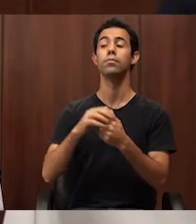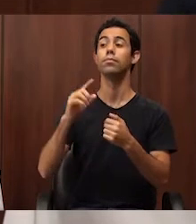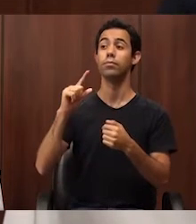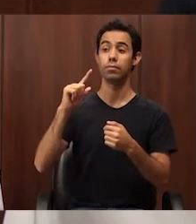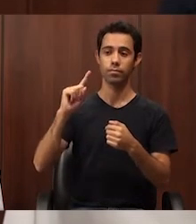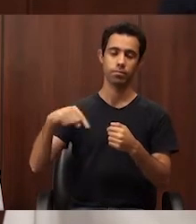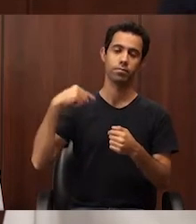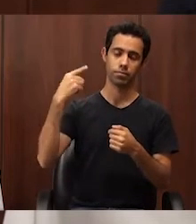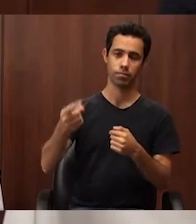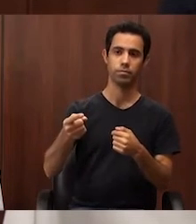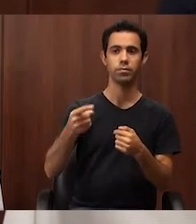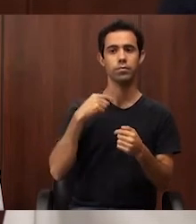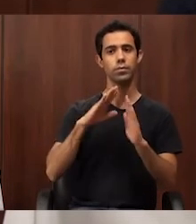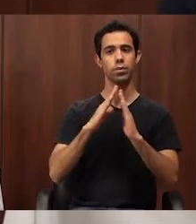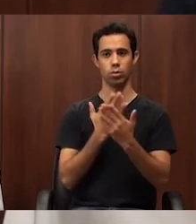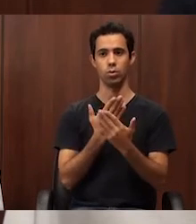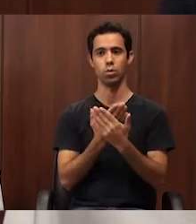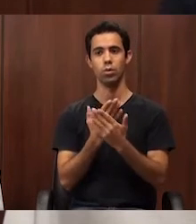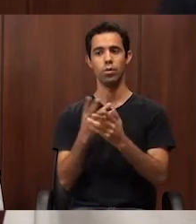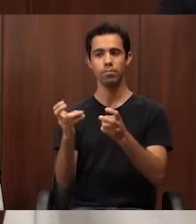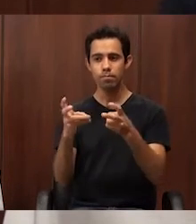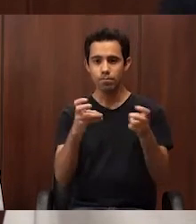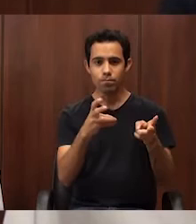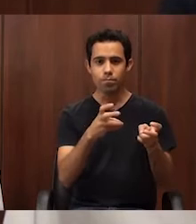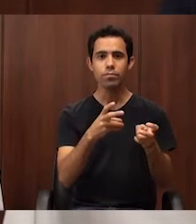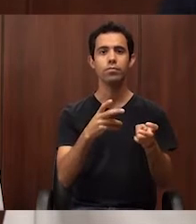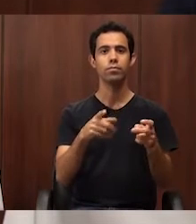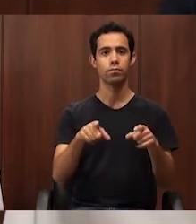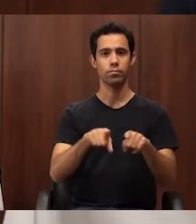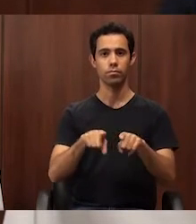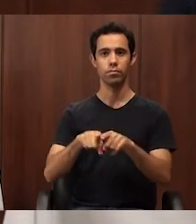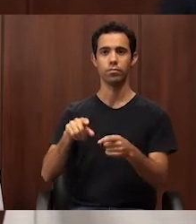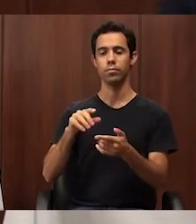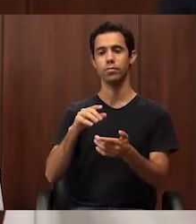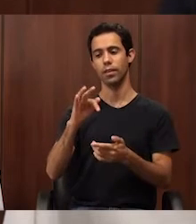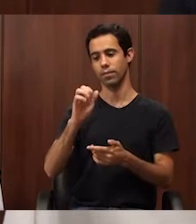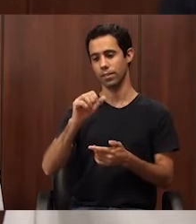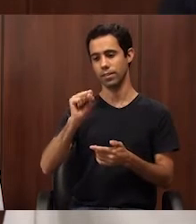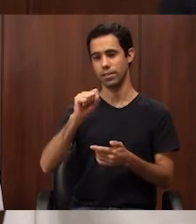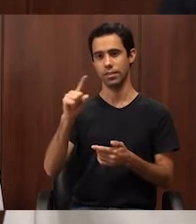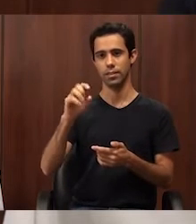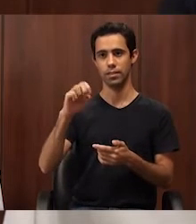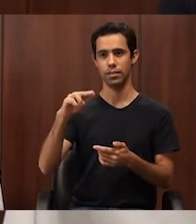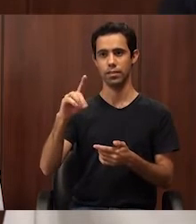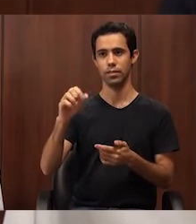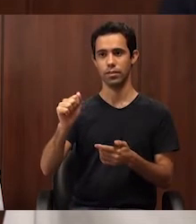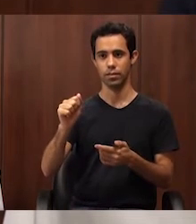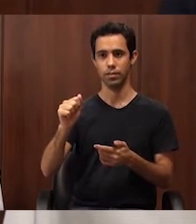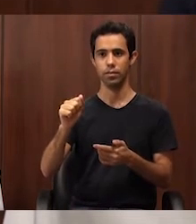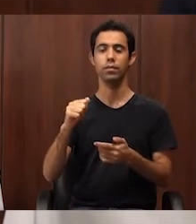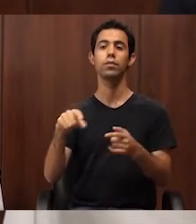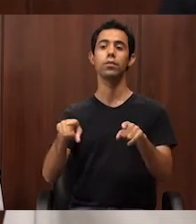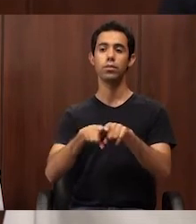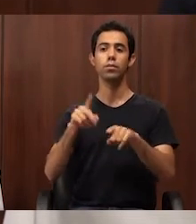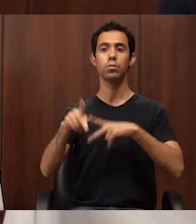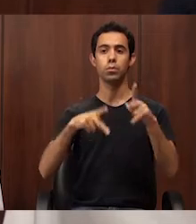depois que a escola resolveu que não recebia mais pagamento da fazenda. Antes disso, esse estabelecimento recebeu pagamentos da fazenda pública por